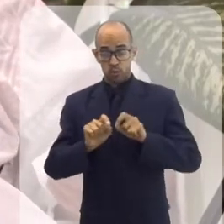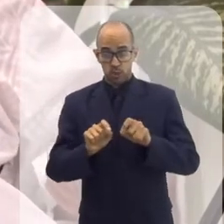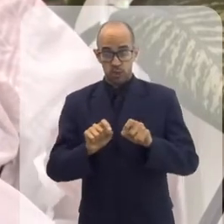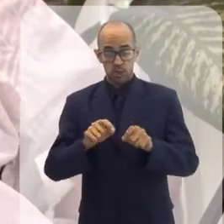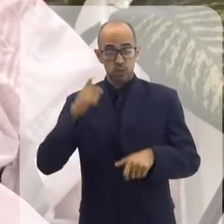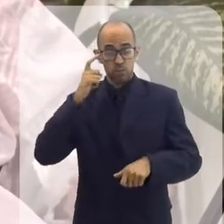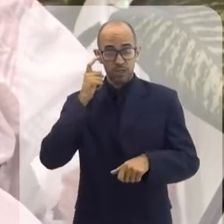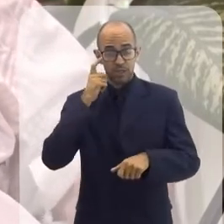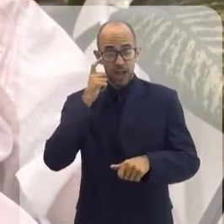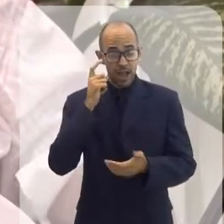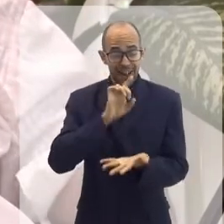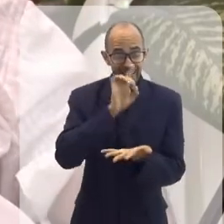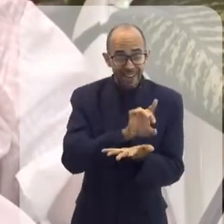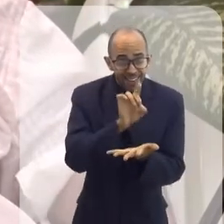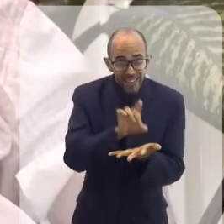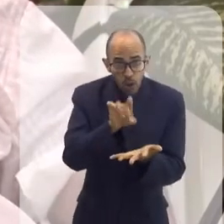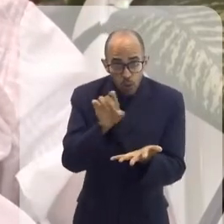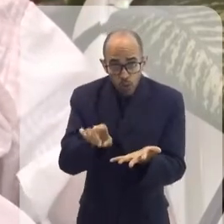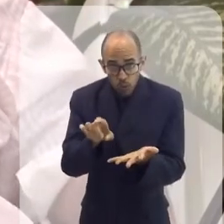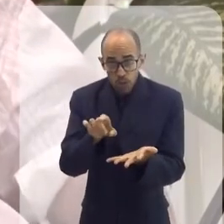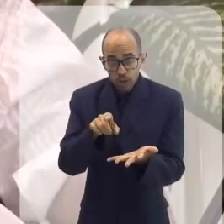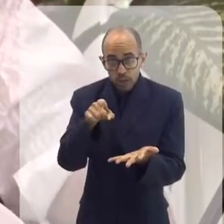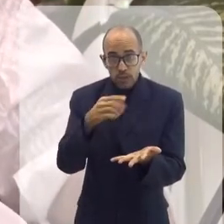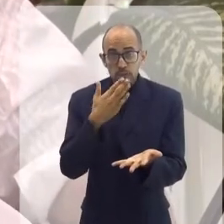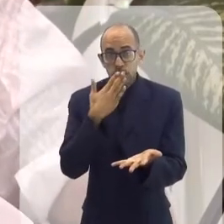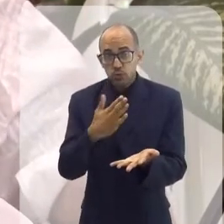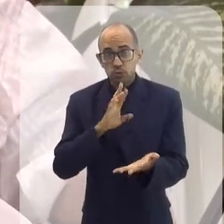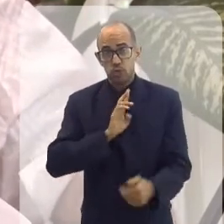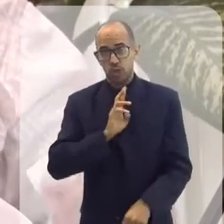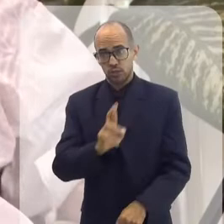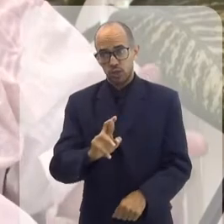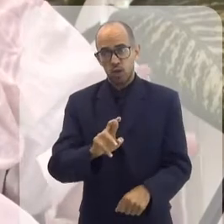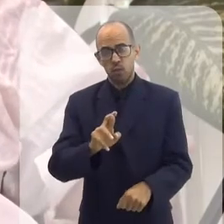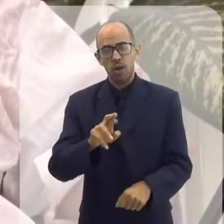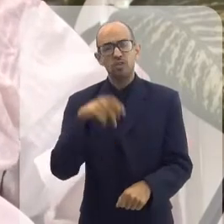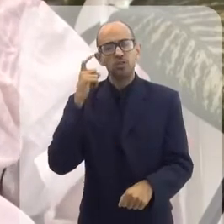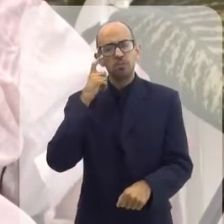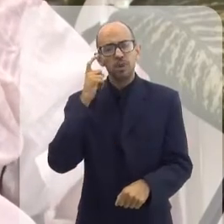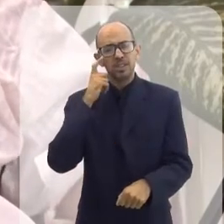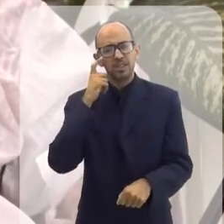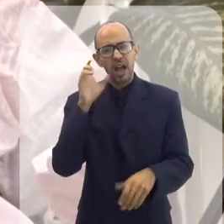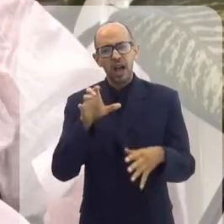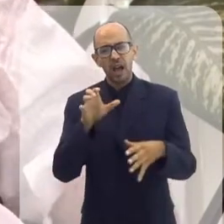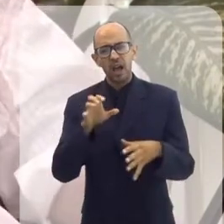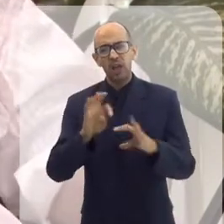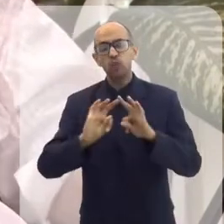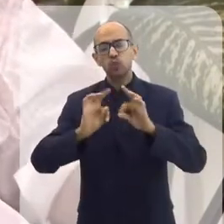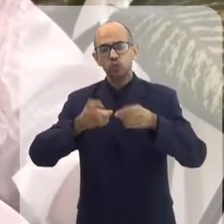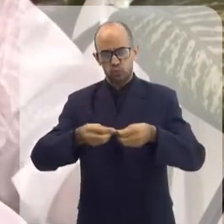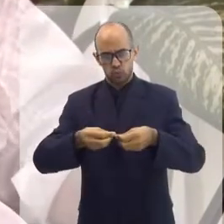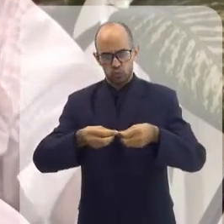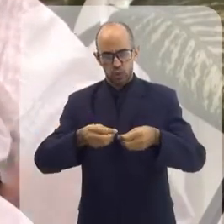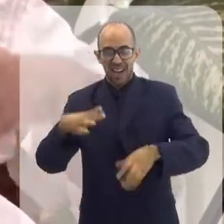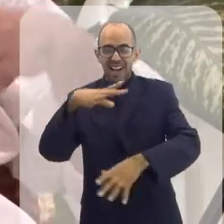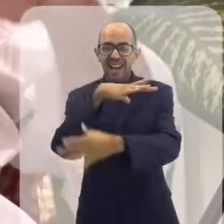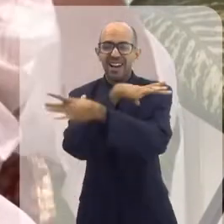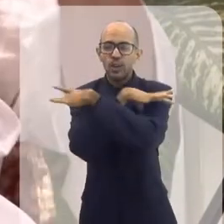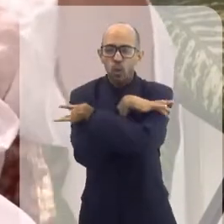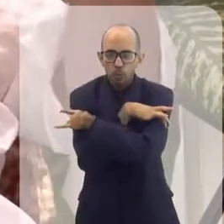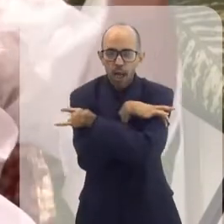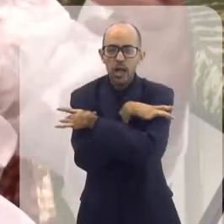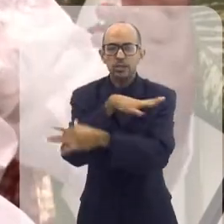nós pensarmos cada uma dessas expressões religiosas no plural os candomblés